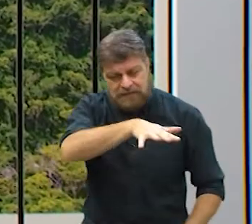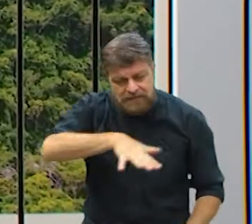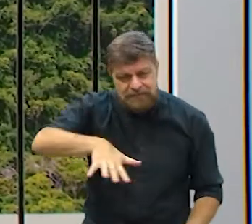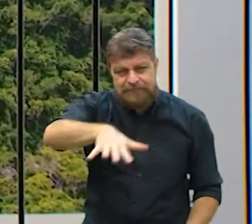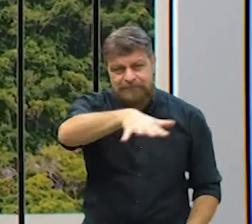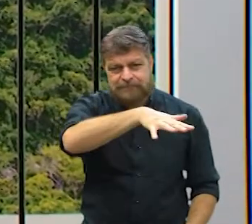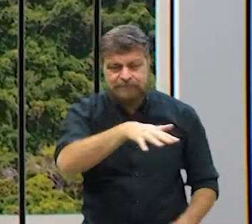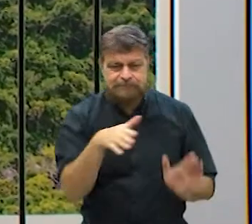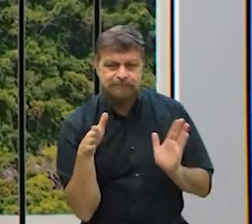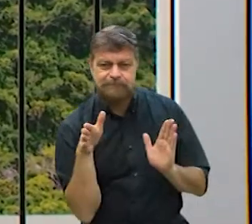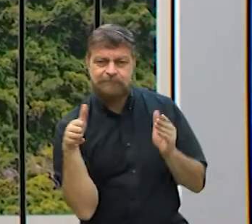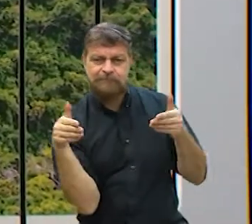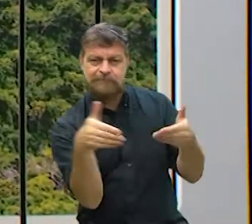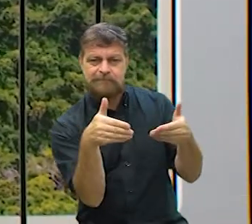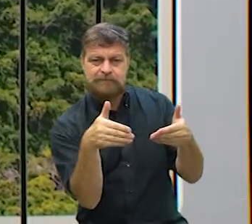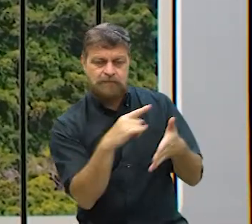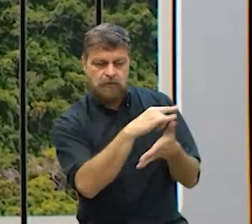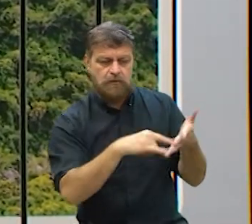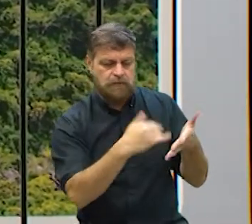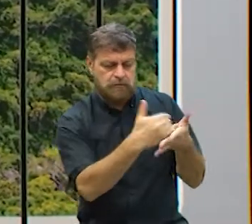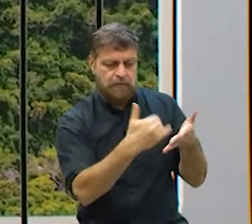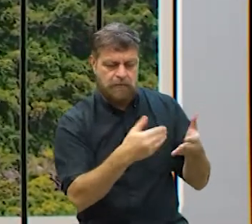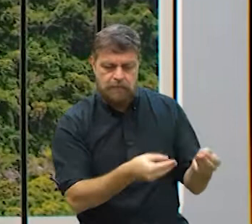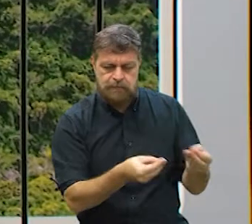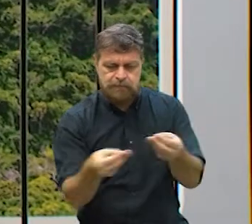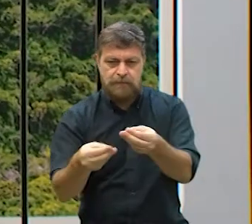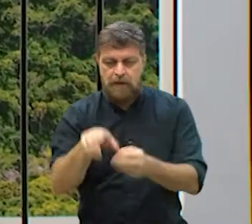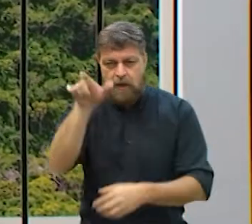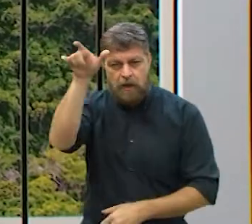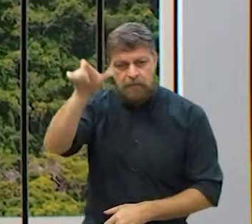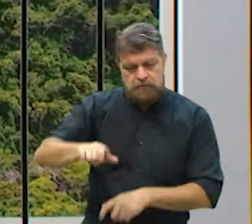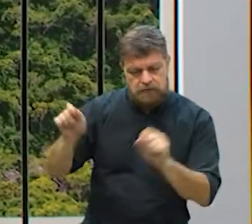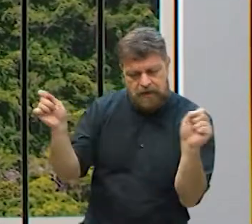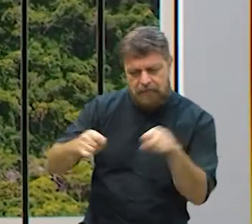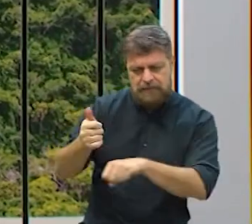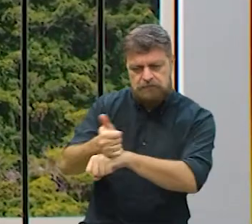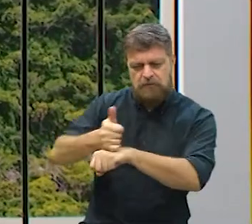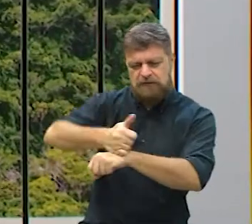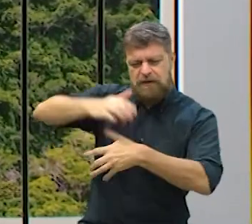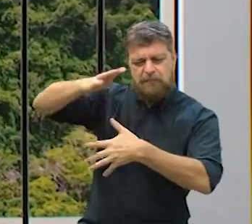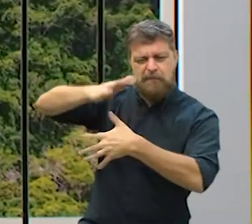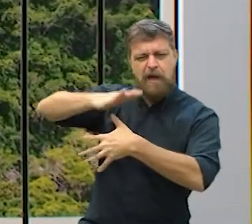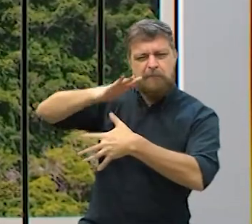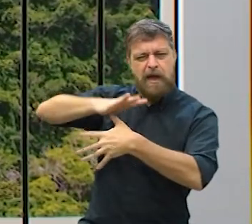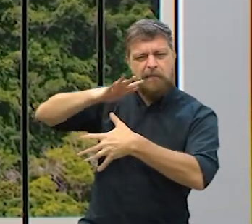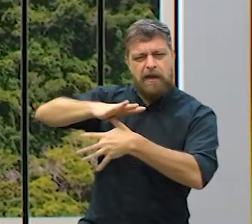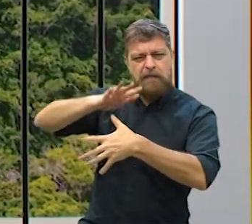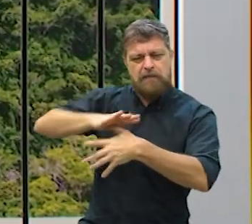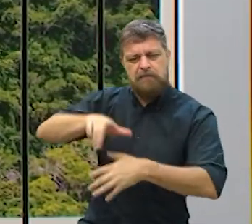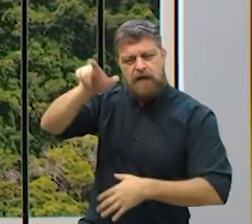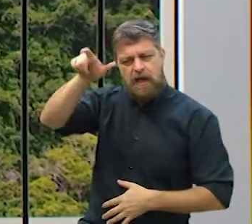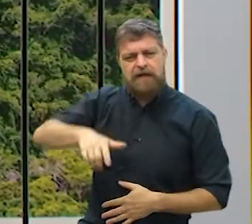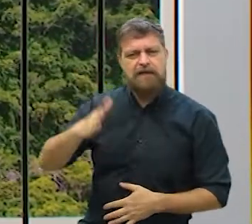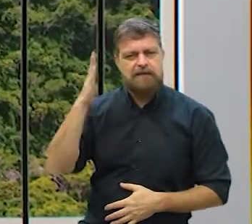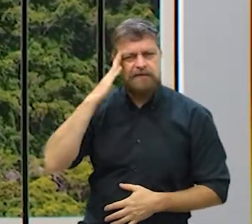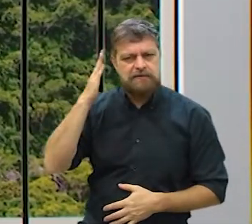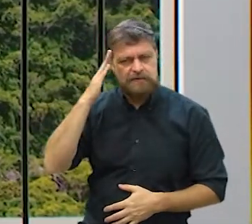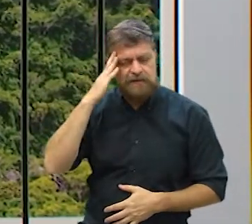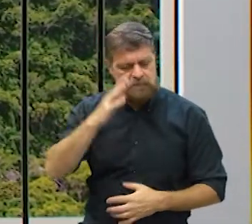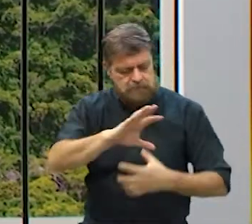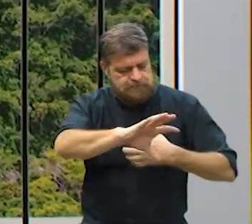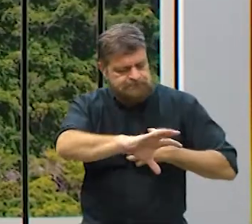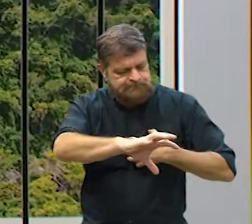barbaridade nesse quesito regularização. Uma pessoa super capacitada, uma pessoa que